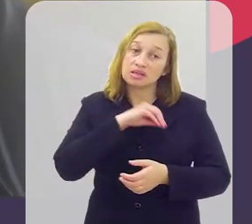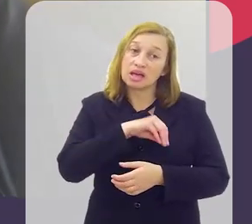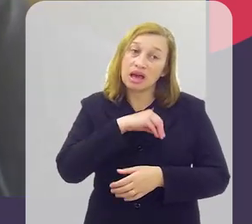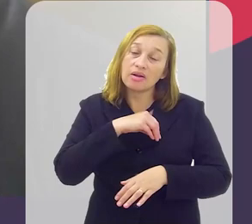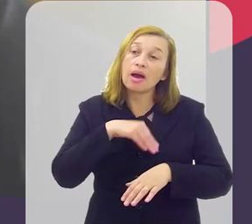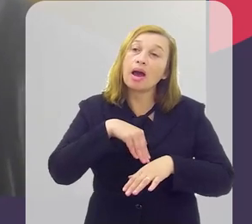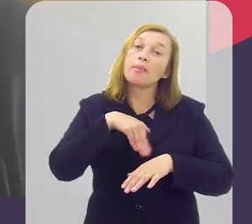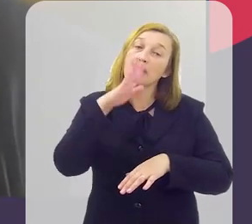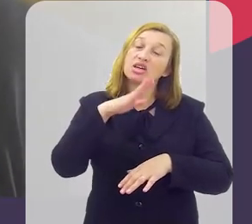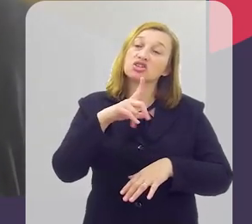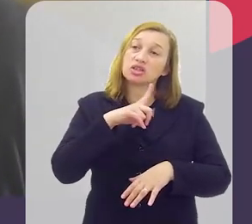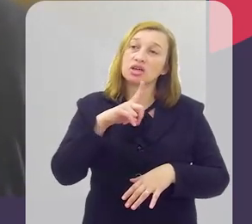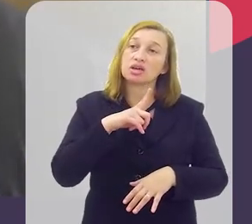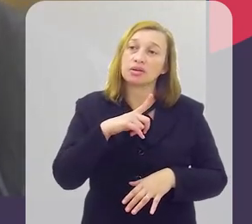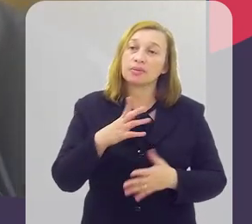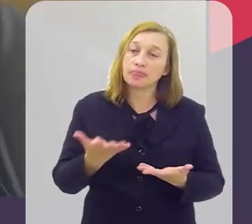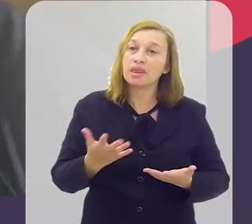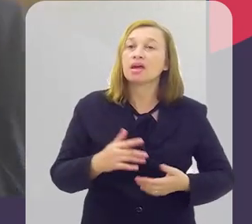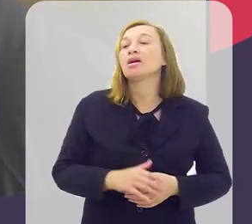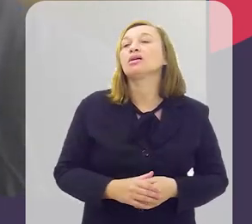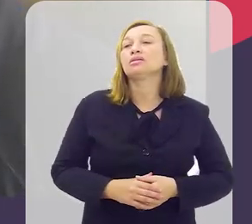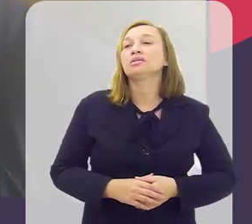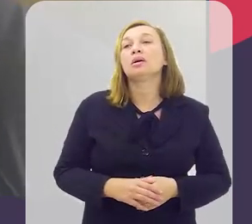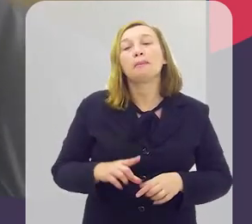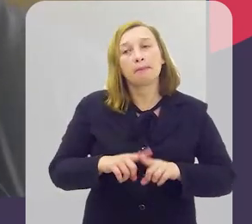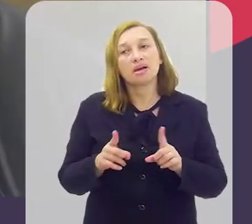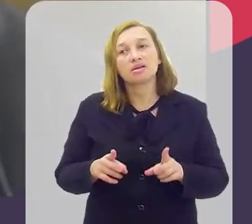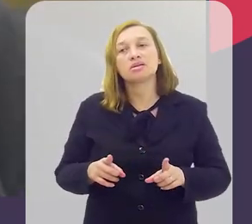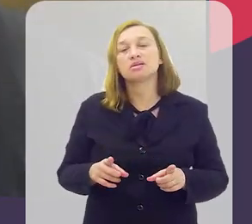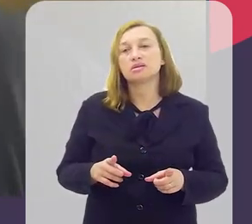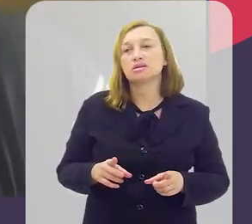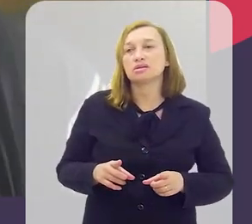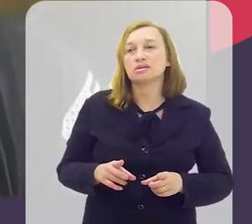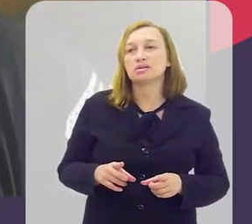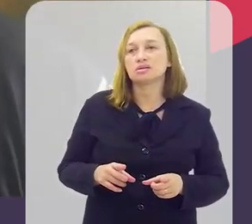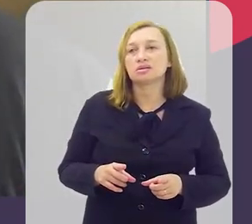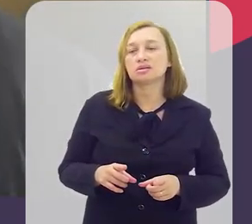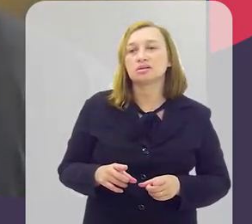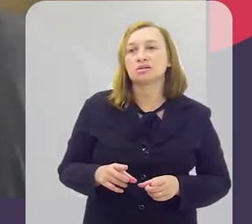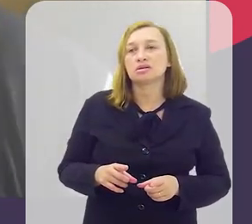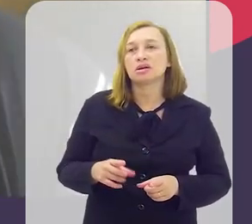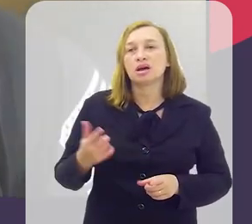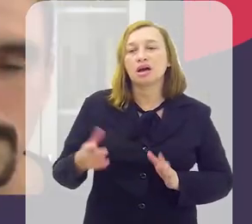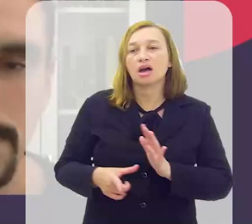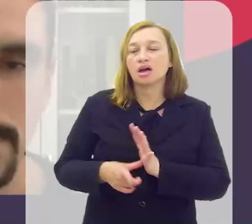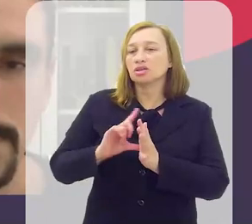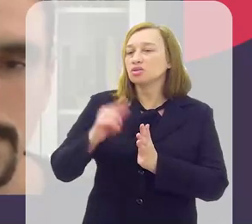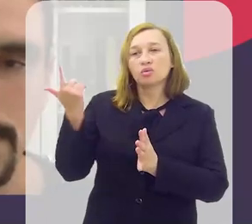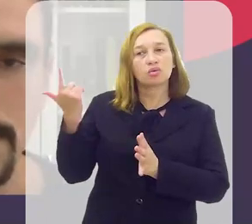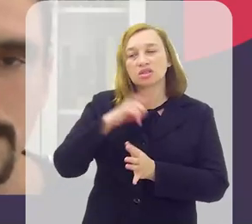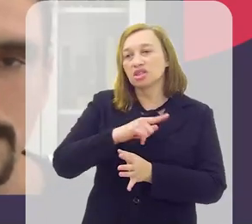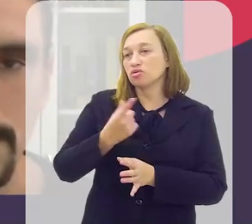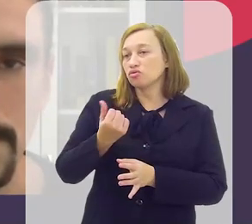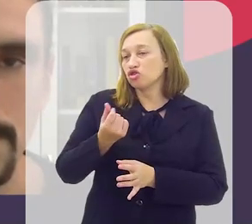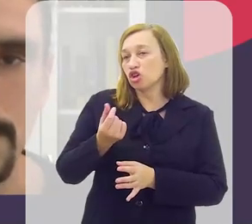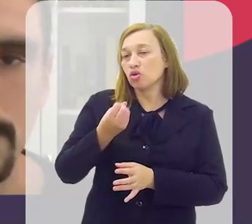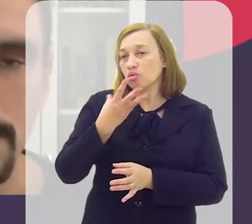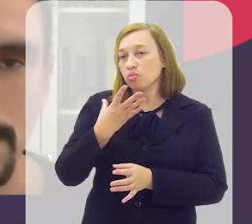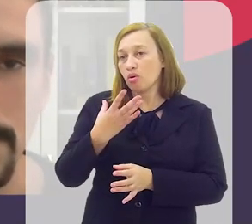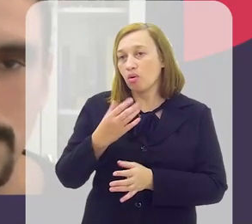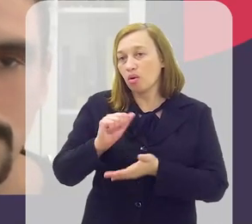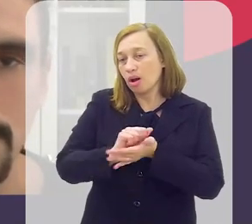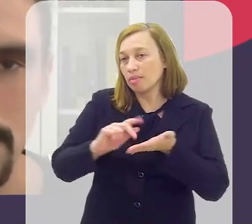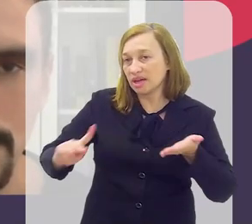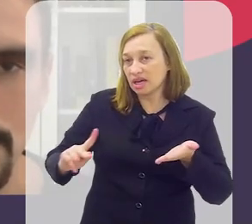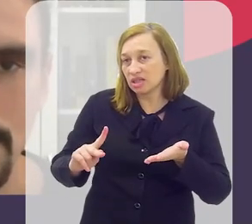pode haver algum combate, etc., em algum estado, mas ele prefere tentar fazer um dinheiro que ele não estava conseguindo fazer o ano inteiro, porque